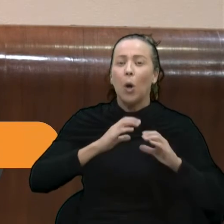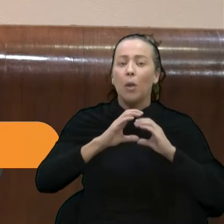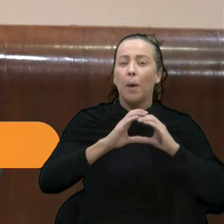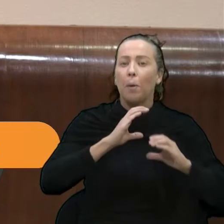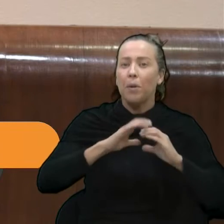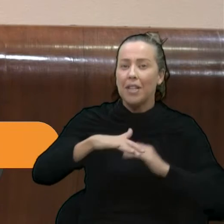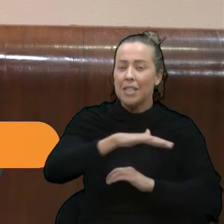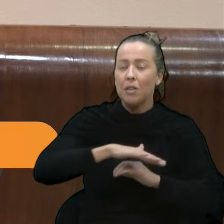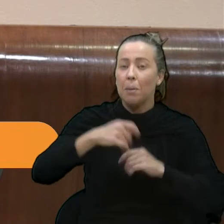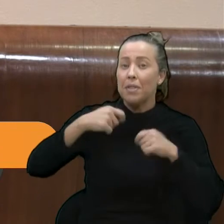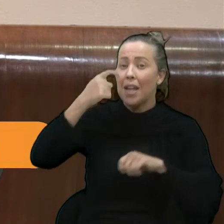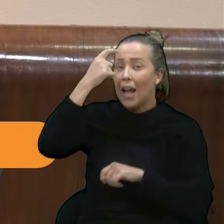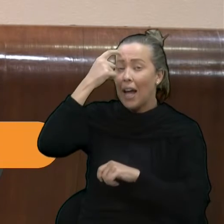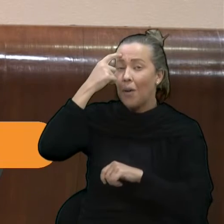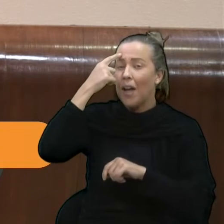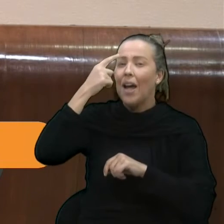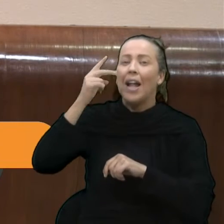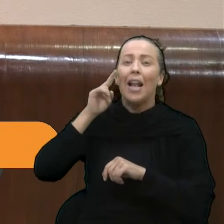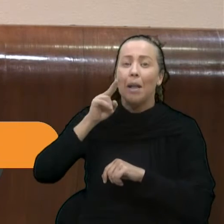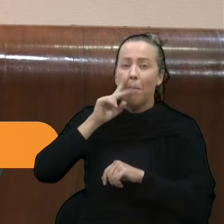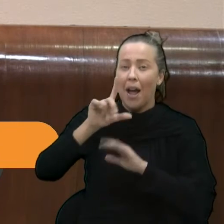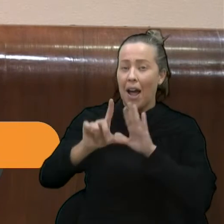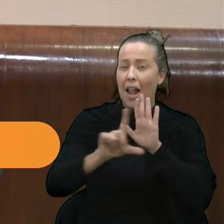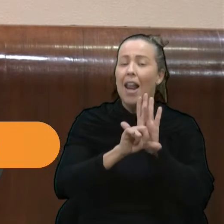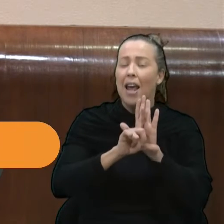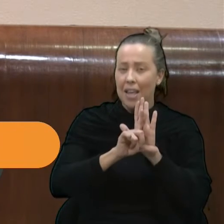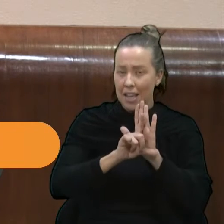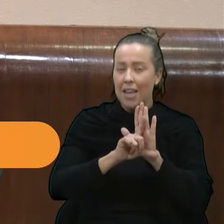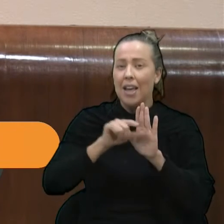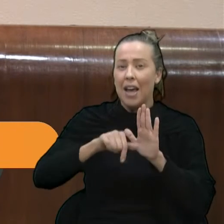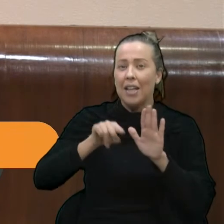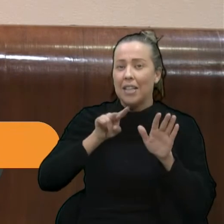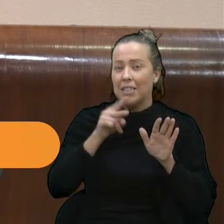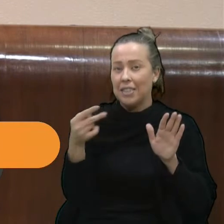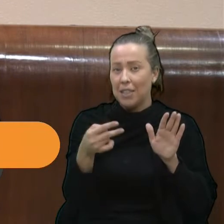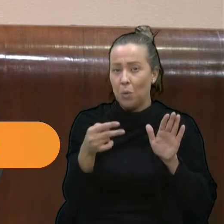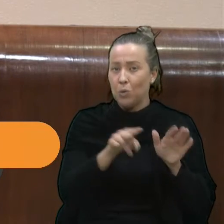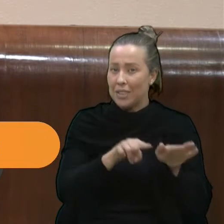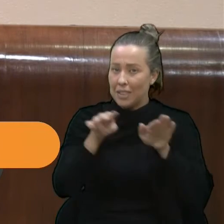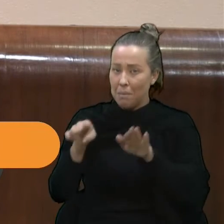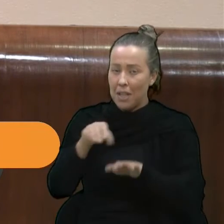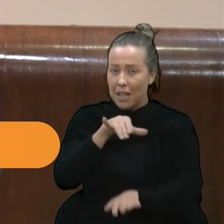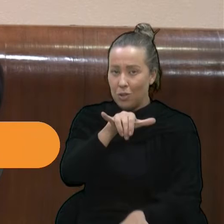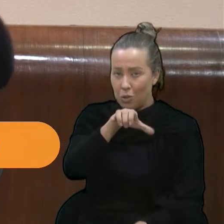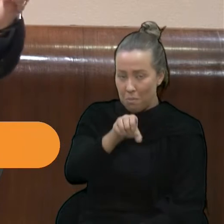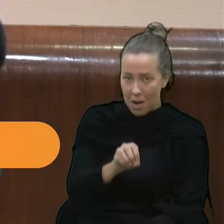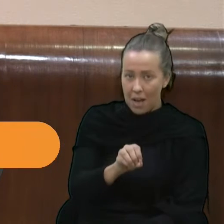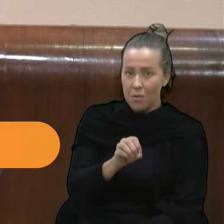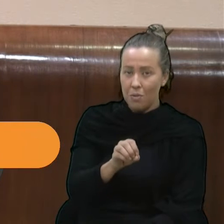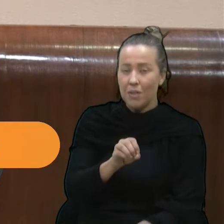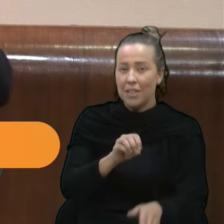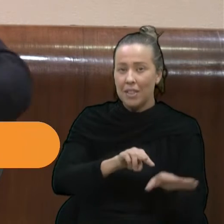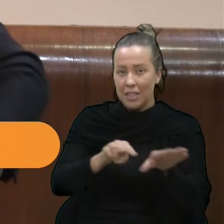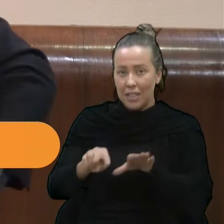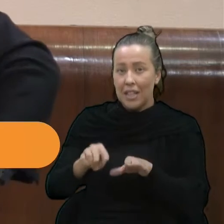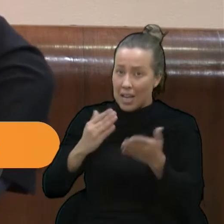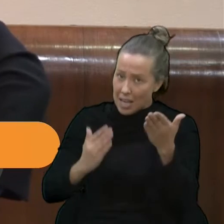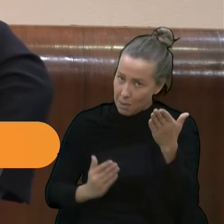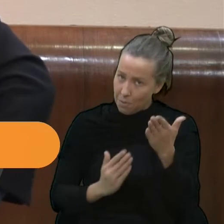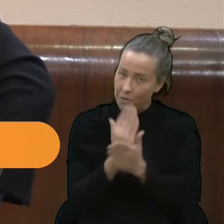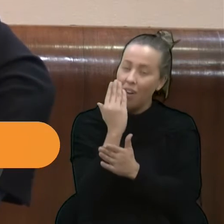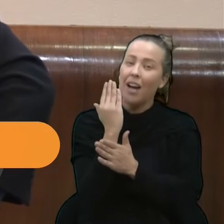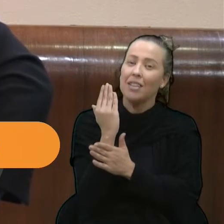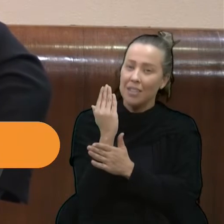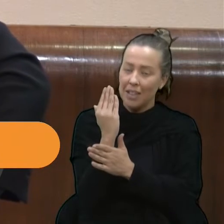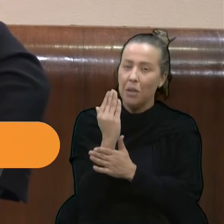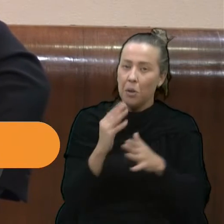porque é preciso lembrar, por lei, que esta segunda semana de maio, passada e aprovada por